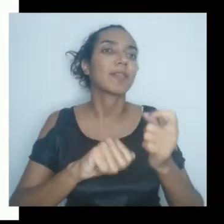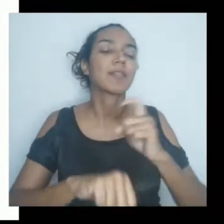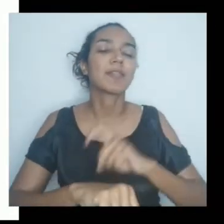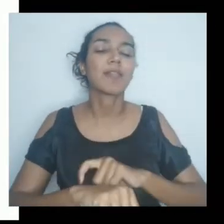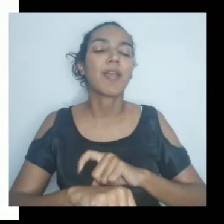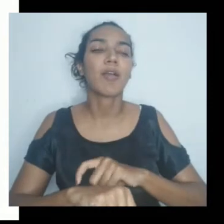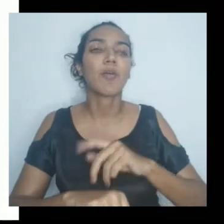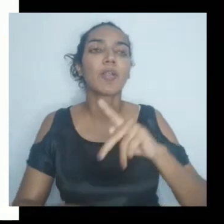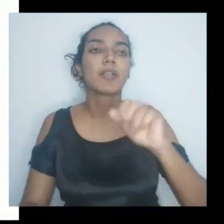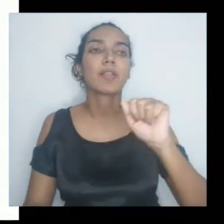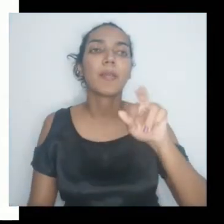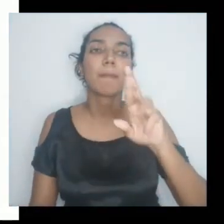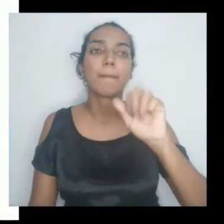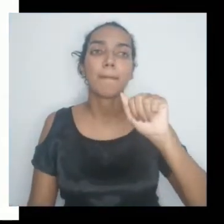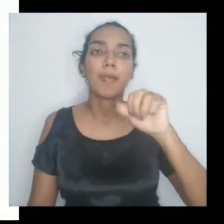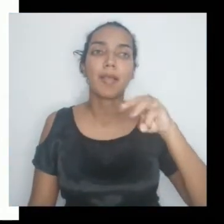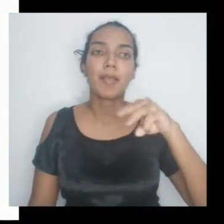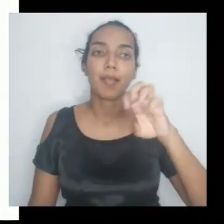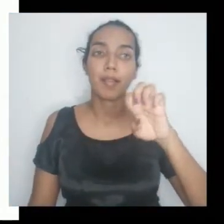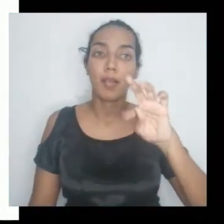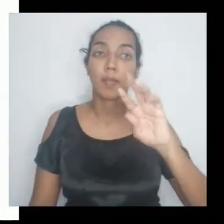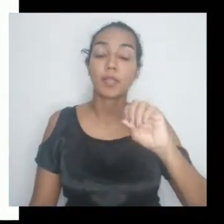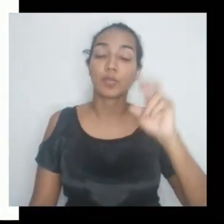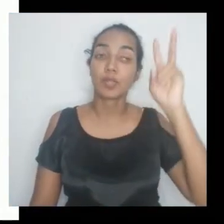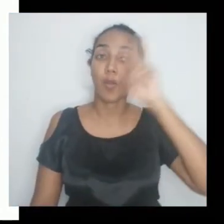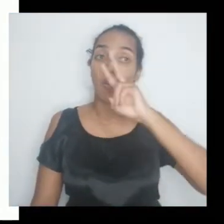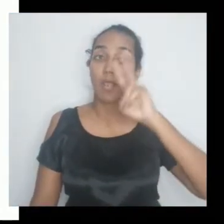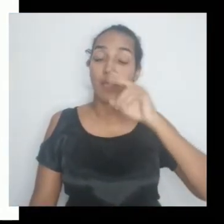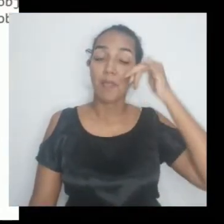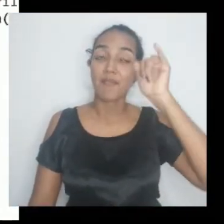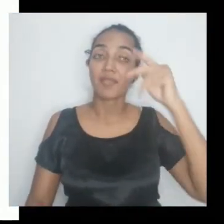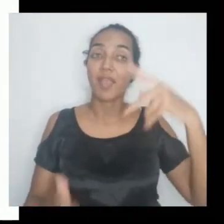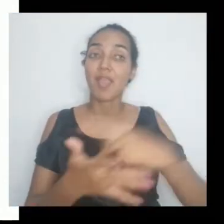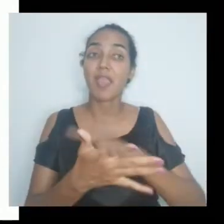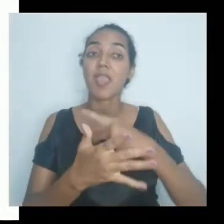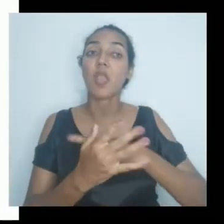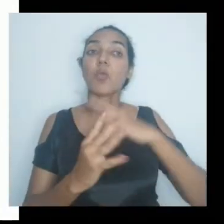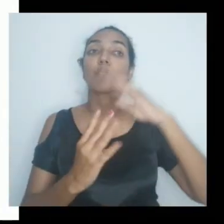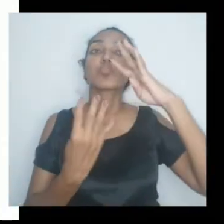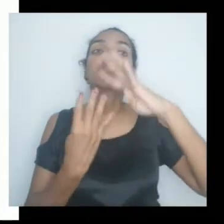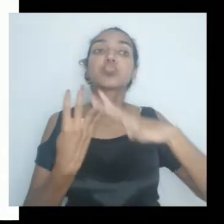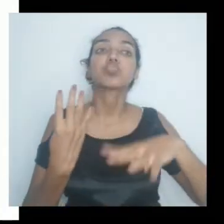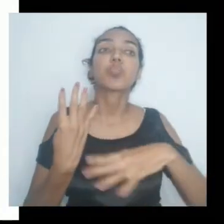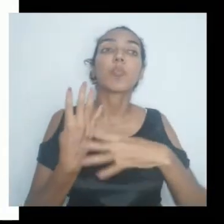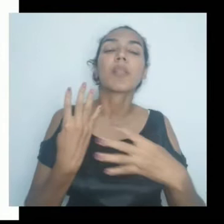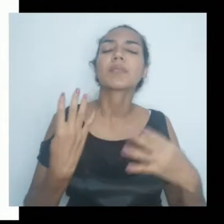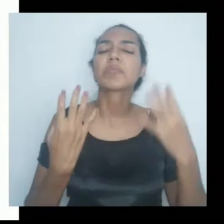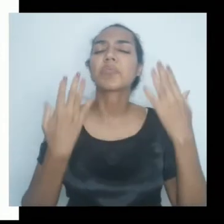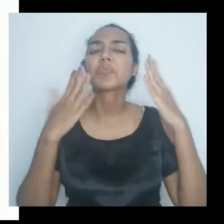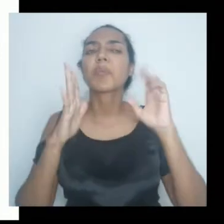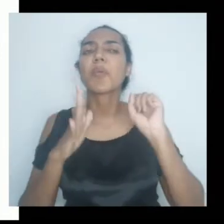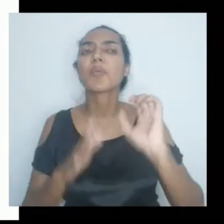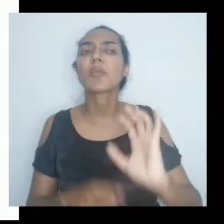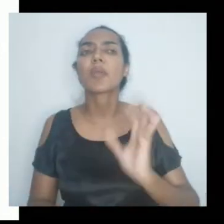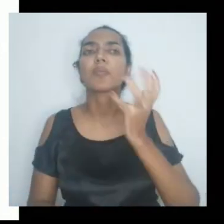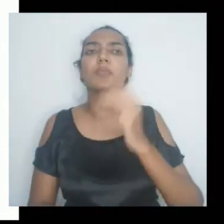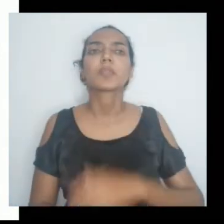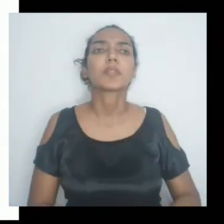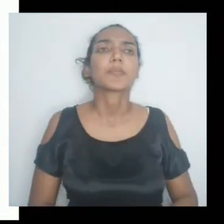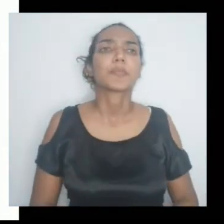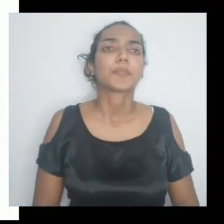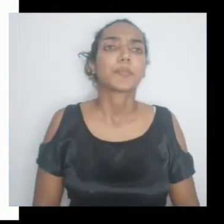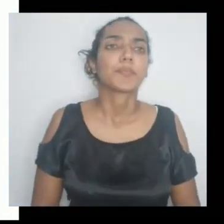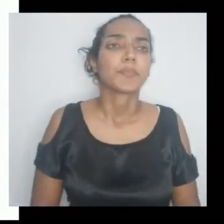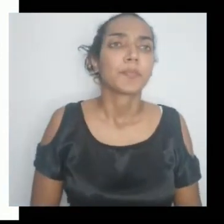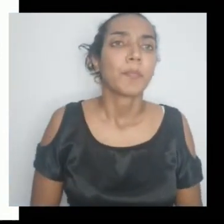que está acontecendo. Então, exemplo. Classe de acesso obj, new classe de acesso, eu estou só criando